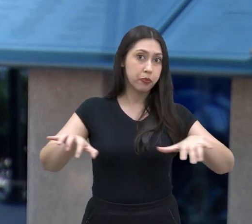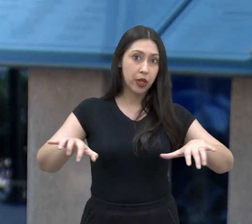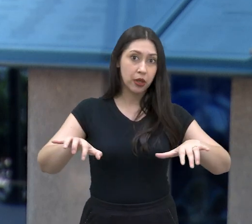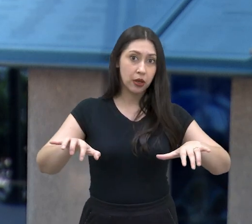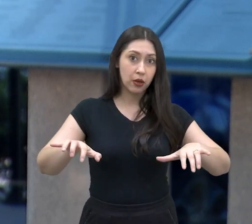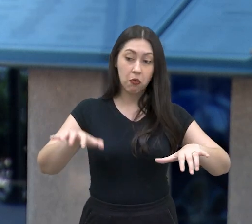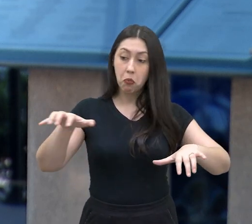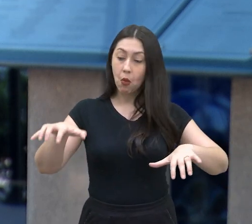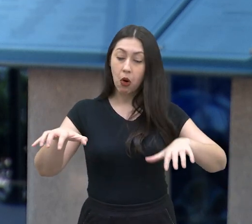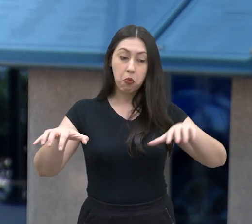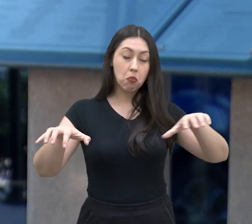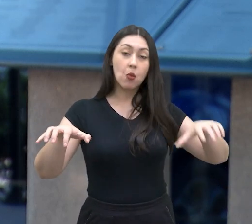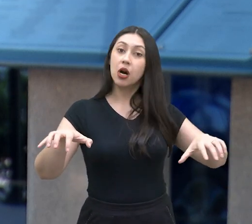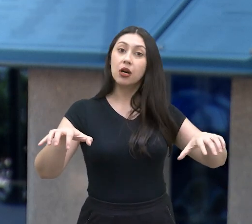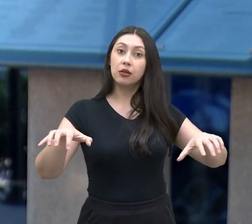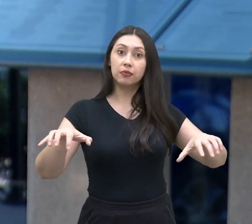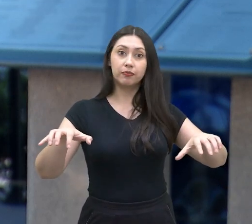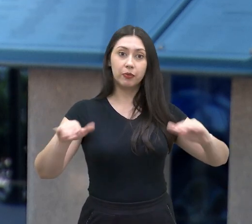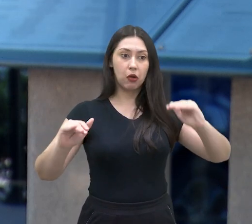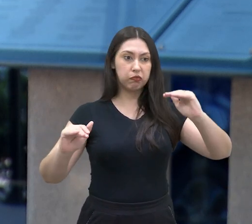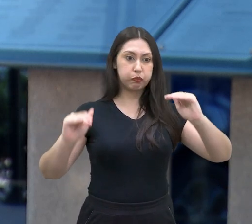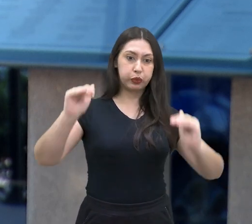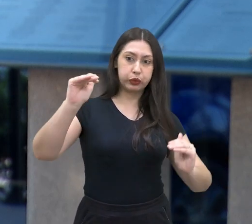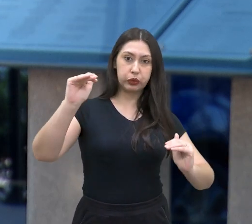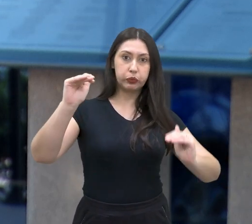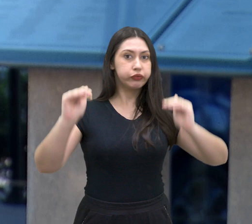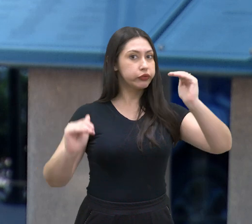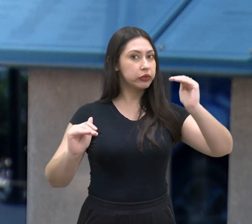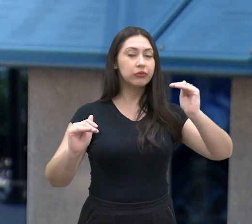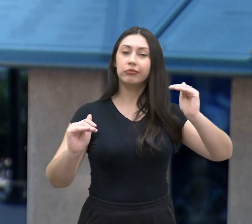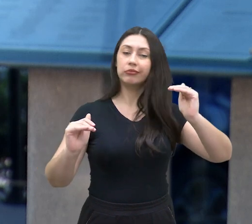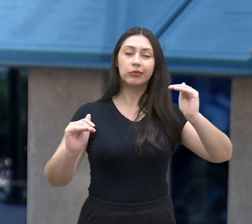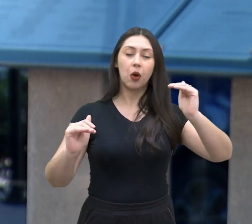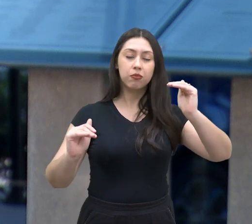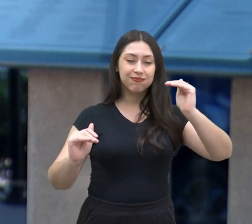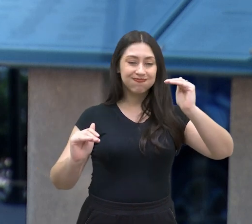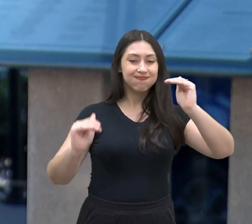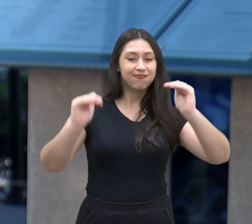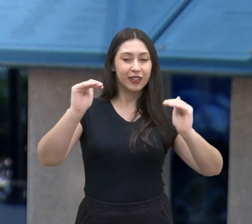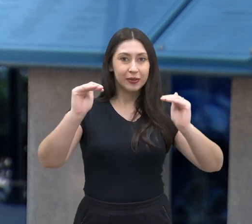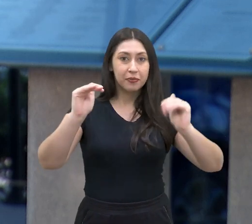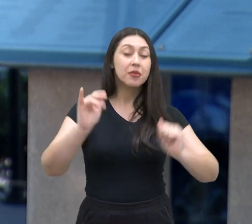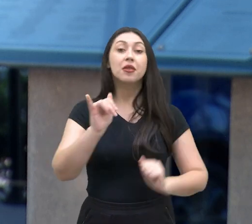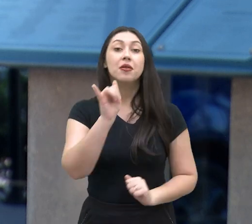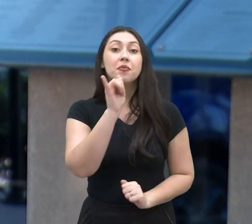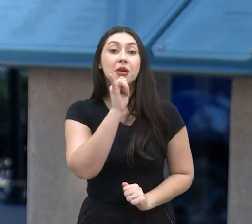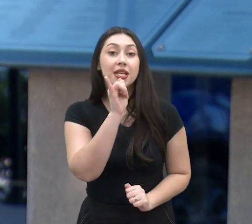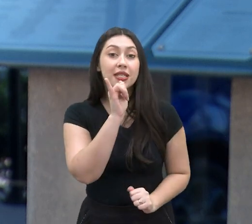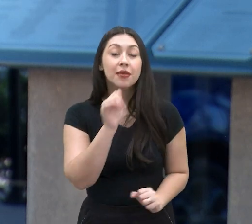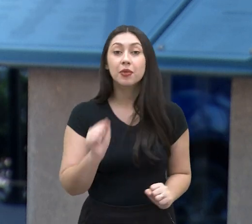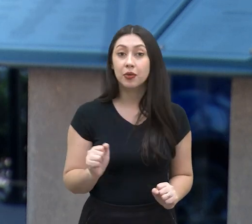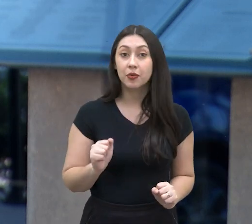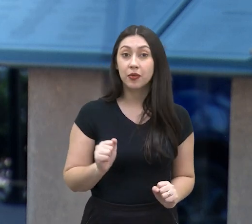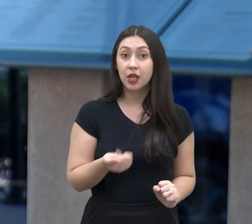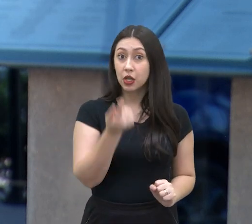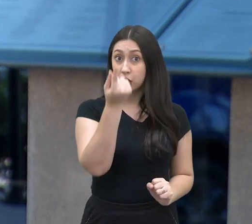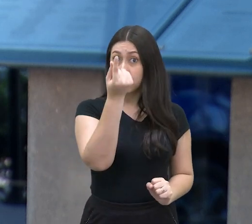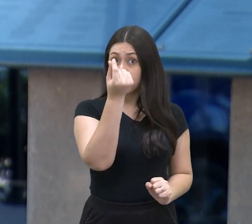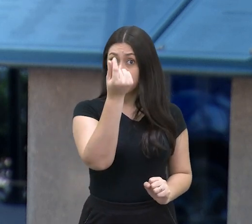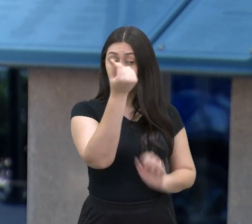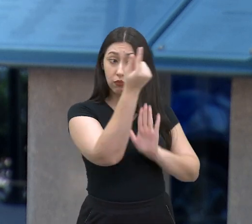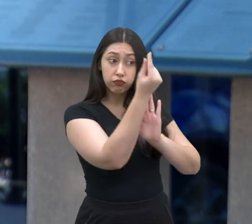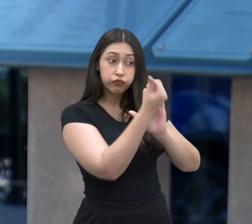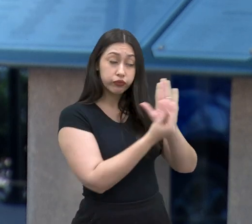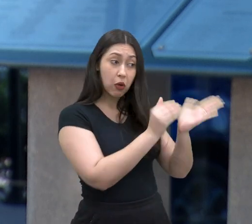A separação das funções de cada poder impede que um órgão público exerça a responsabilidade do outro. Por exemplo, a aplicação